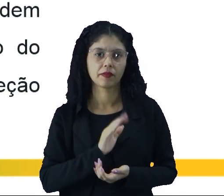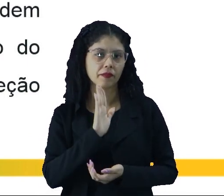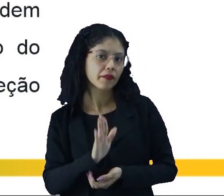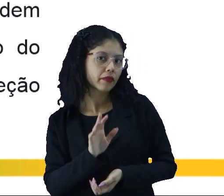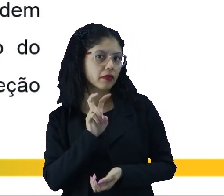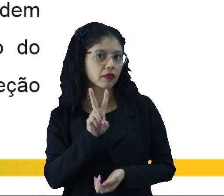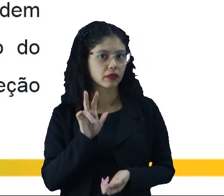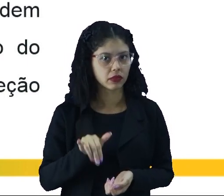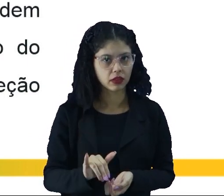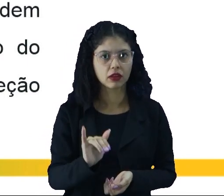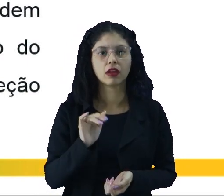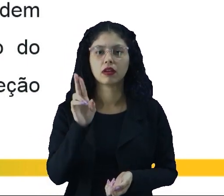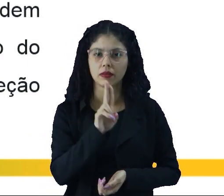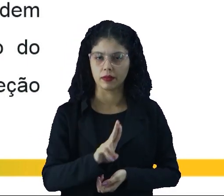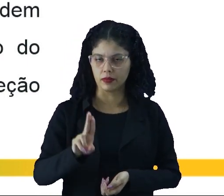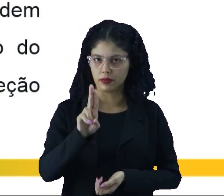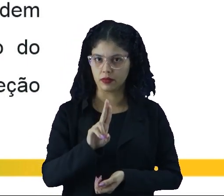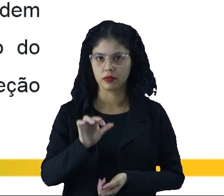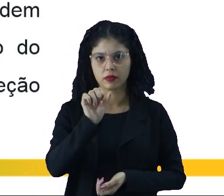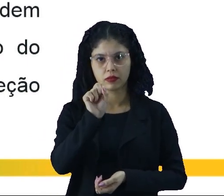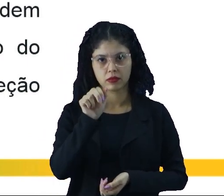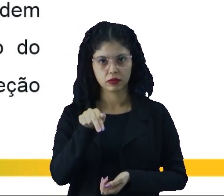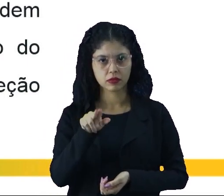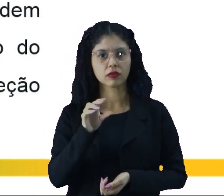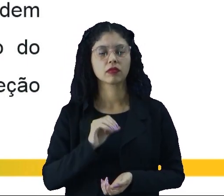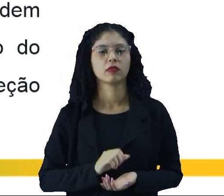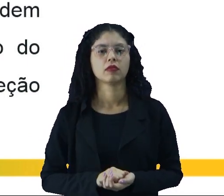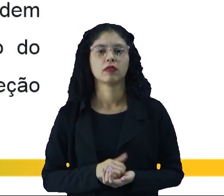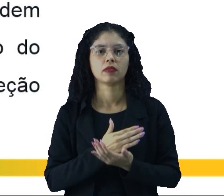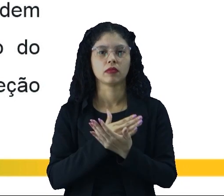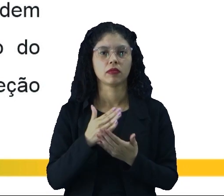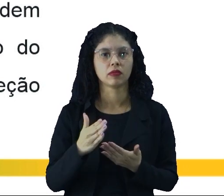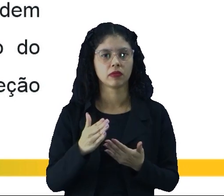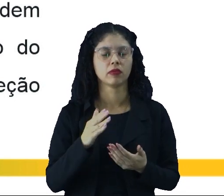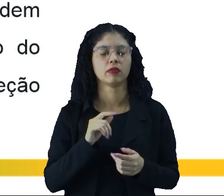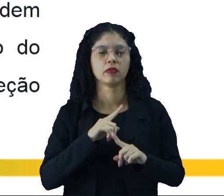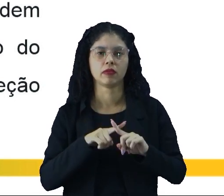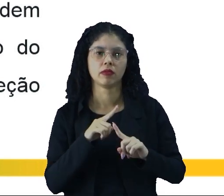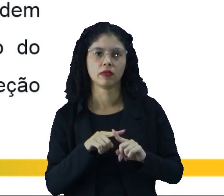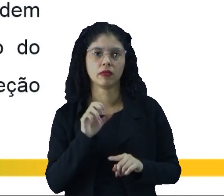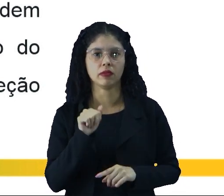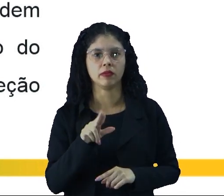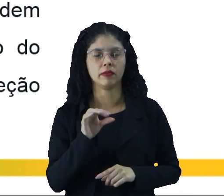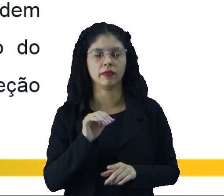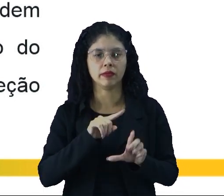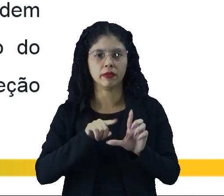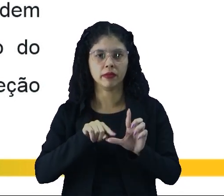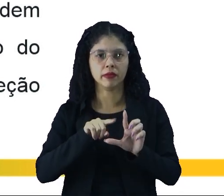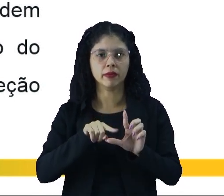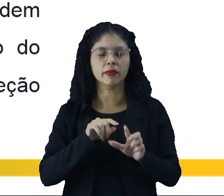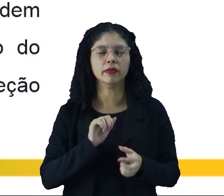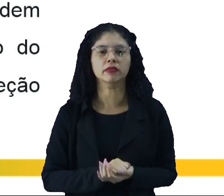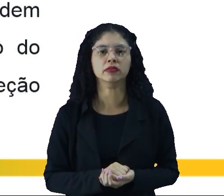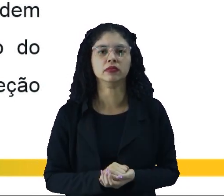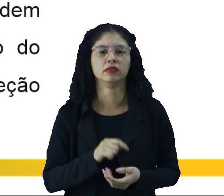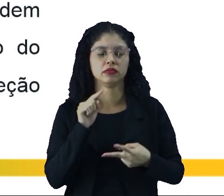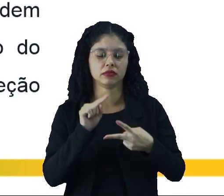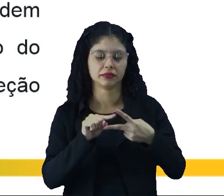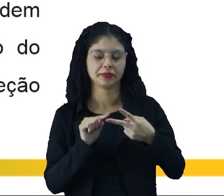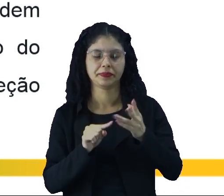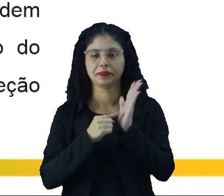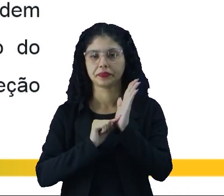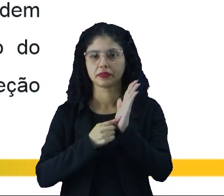o Vy vocês vão usar o seno, né? Velocidade inicial vezes o seno do ângulo. Então, esses